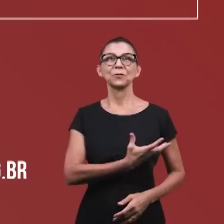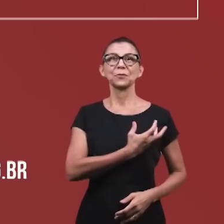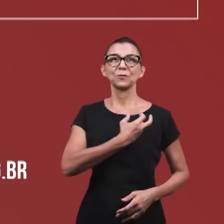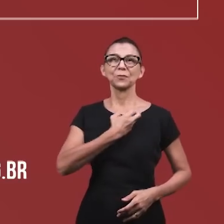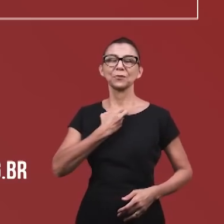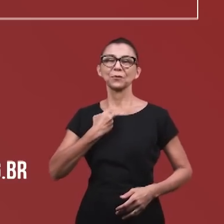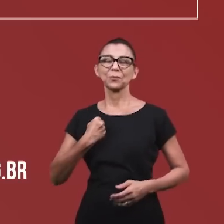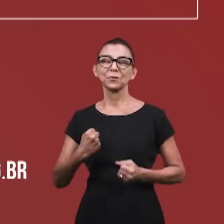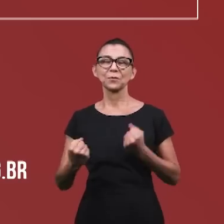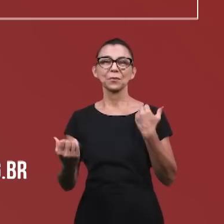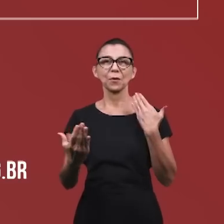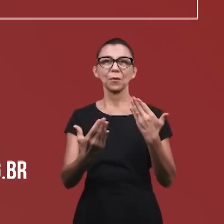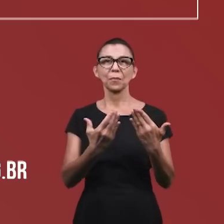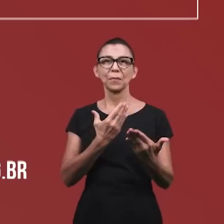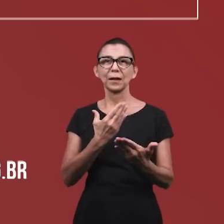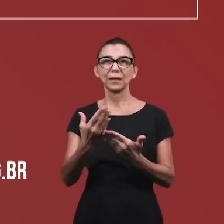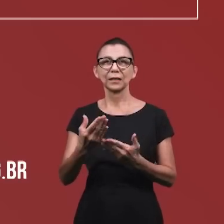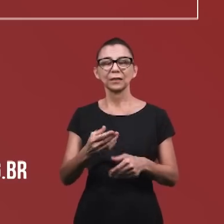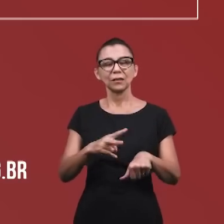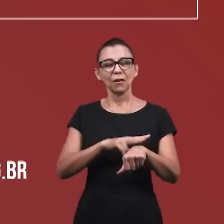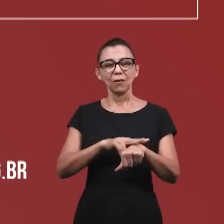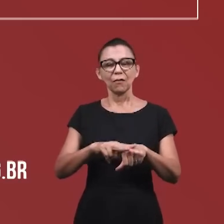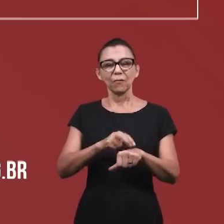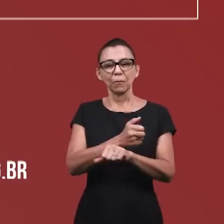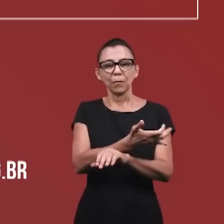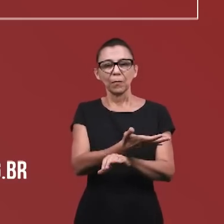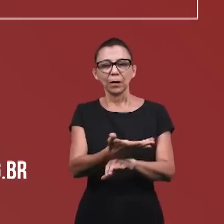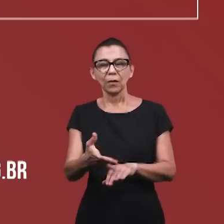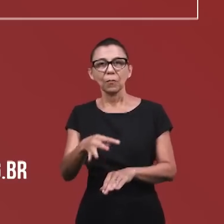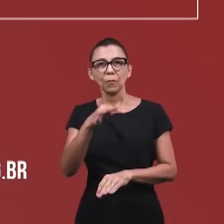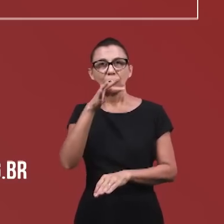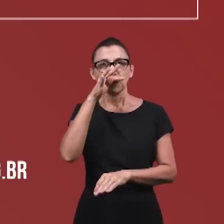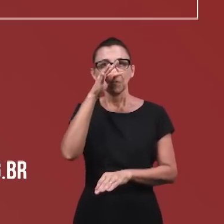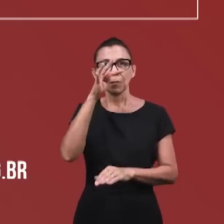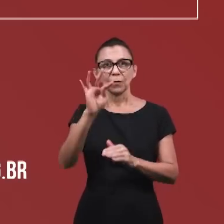paz nem alegria, até que o